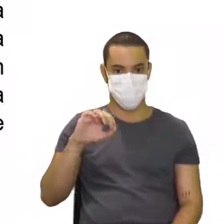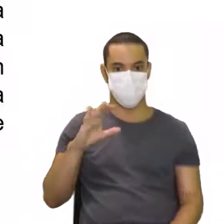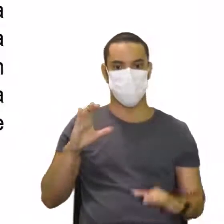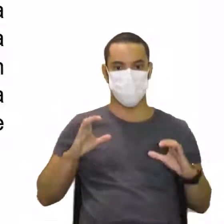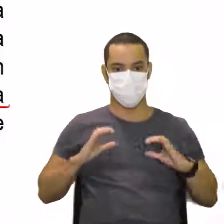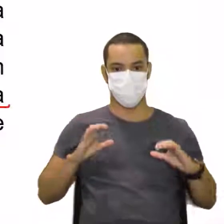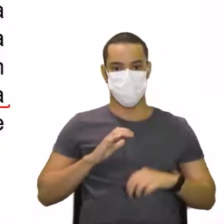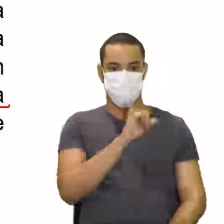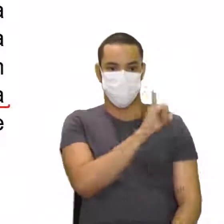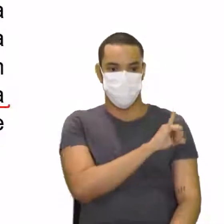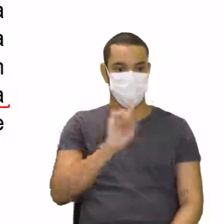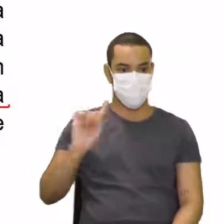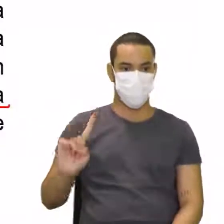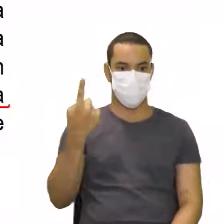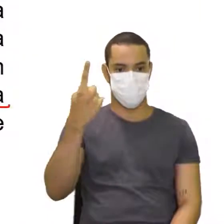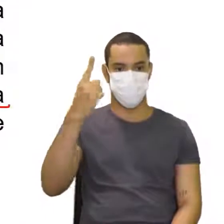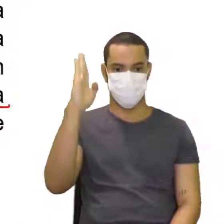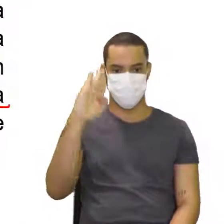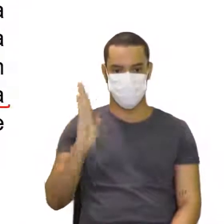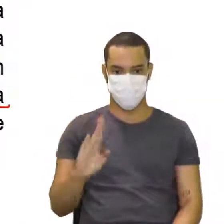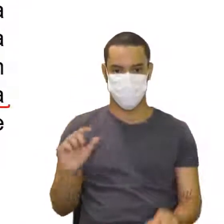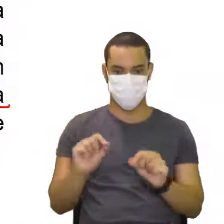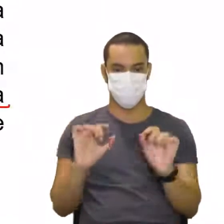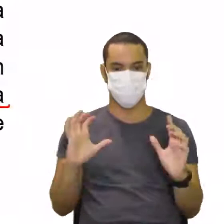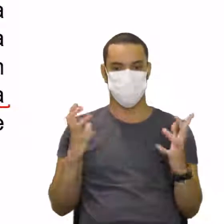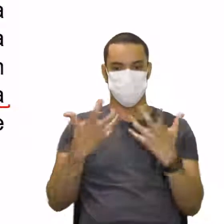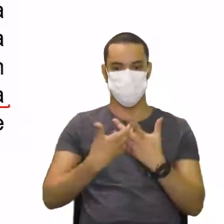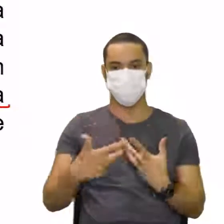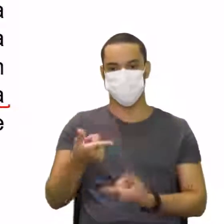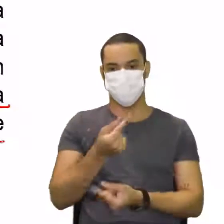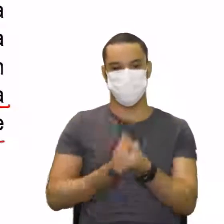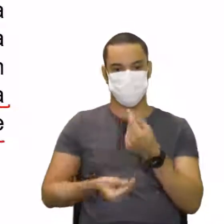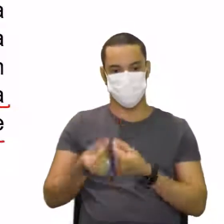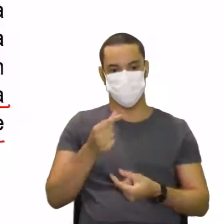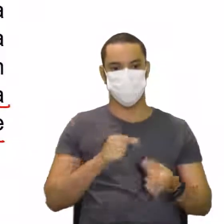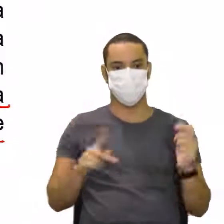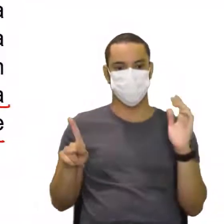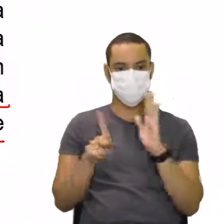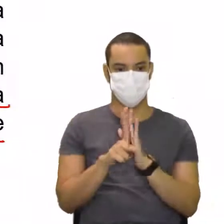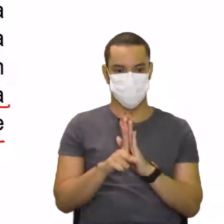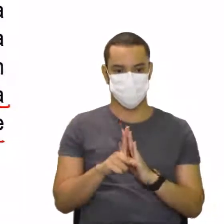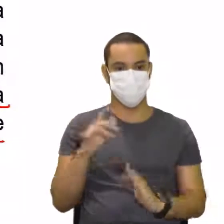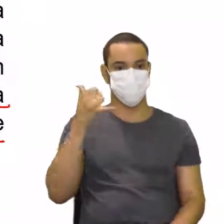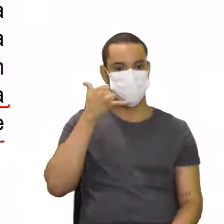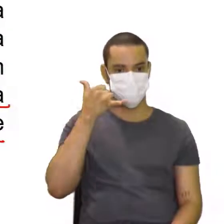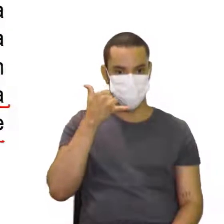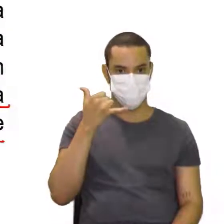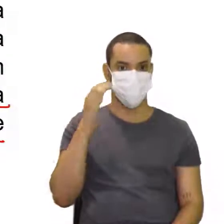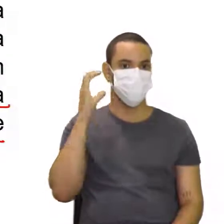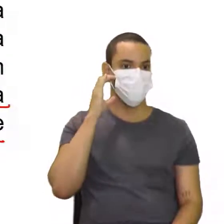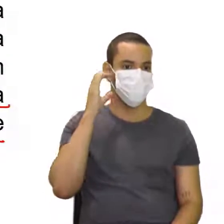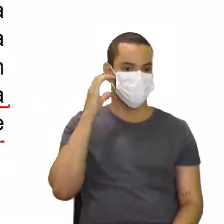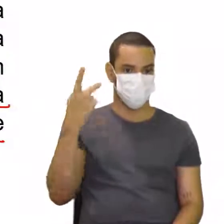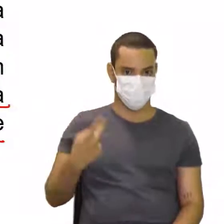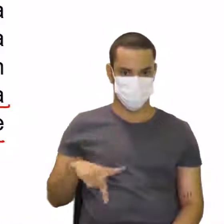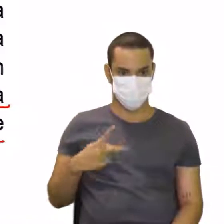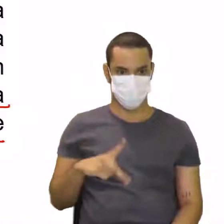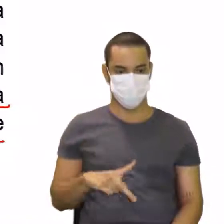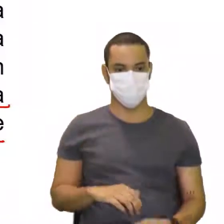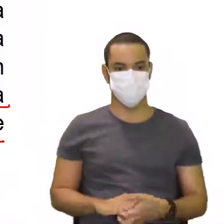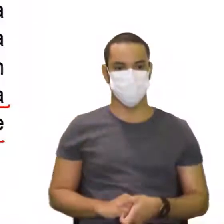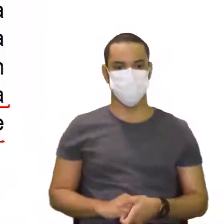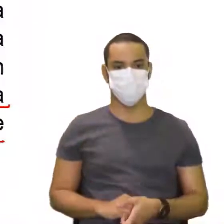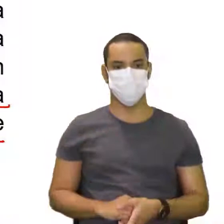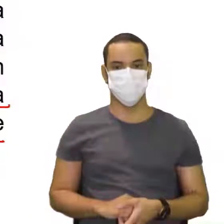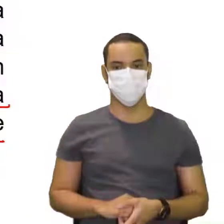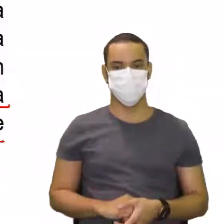de Janeiro é a primeira no Brasil a operar comercialmente o serviço de telefonia móvel celular, tá, pessoal? Então,